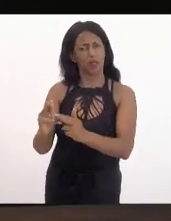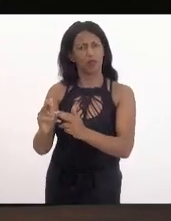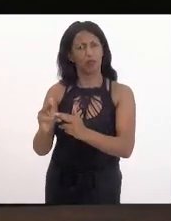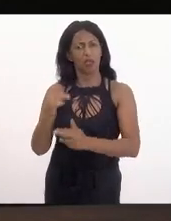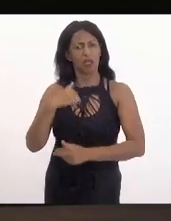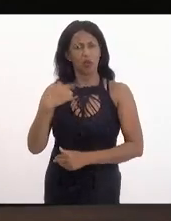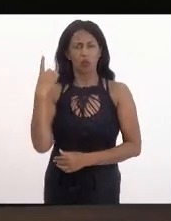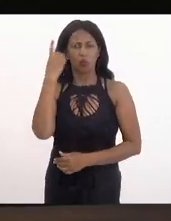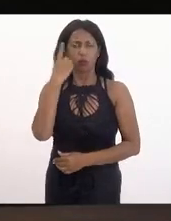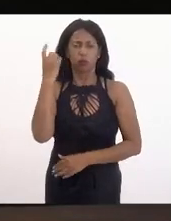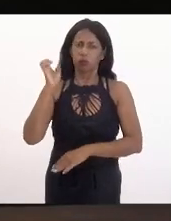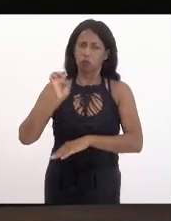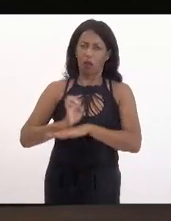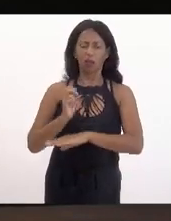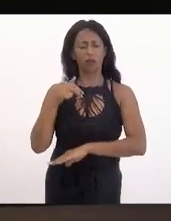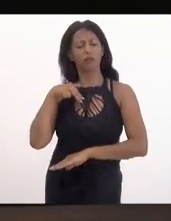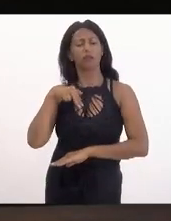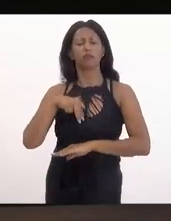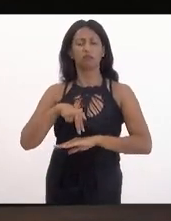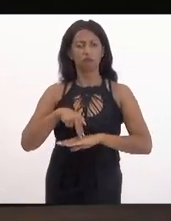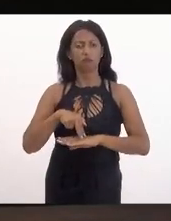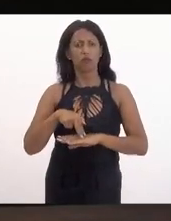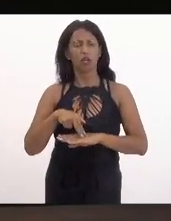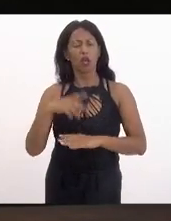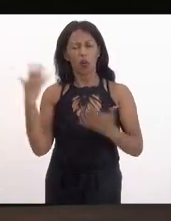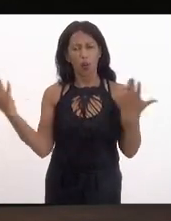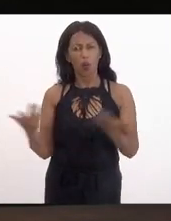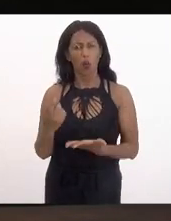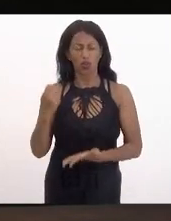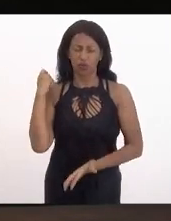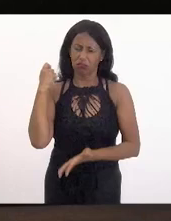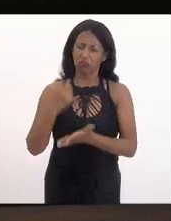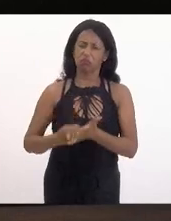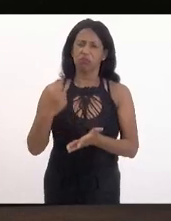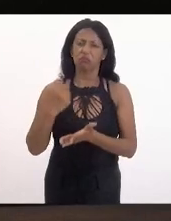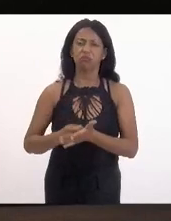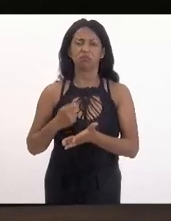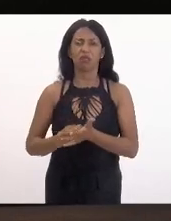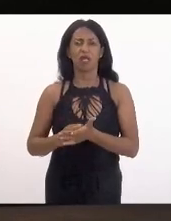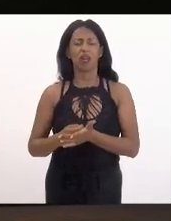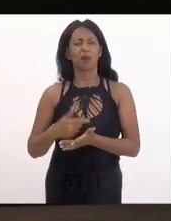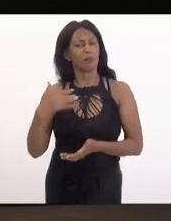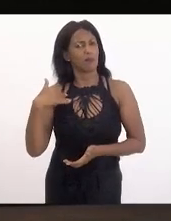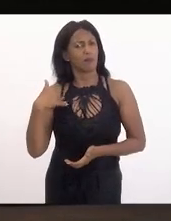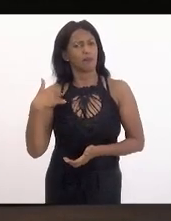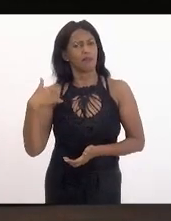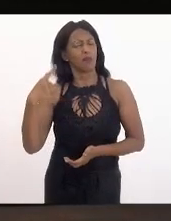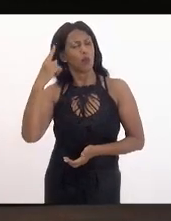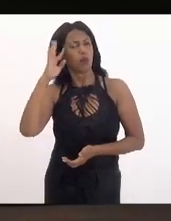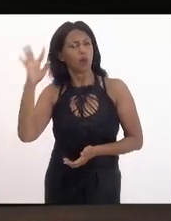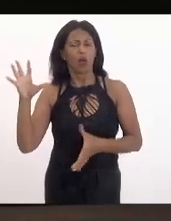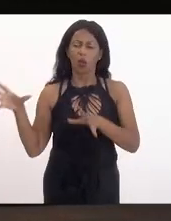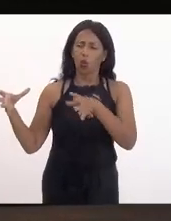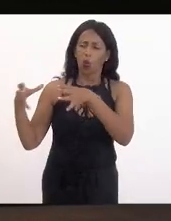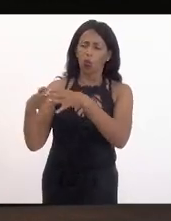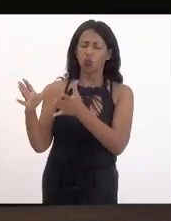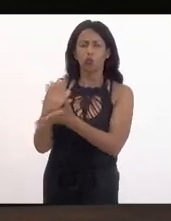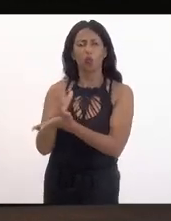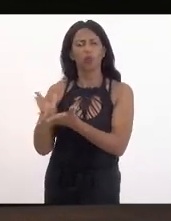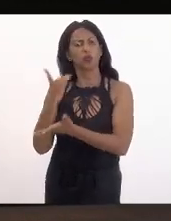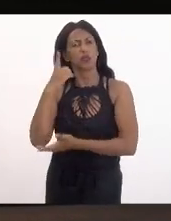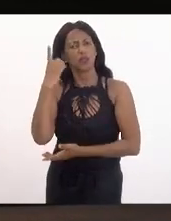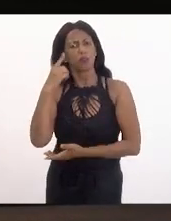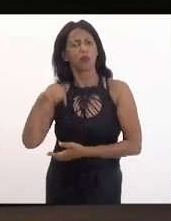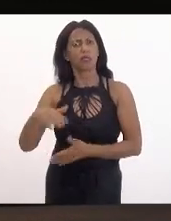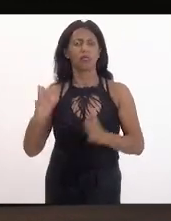e eu como deputado estadual estaria aqui bravamente hoje lutando pelos meus ideais e conjunto com alguns deputados aqui